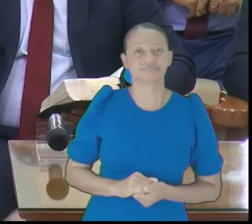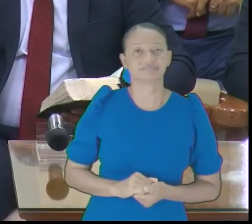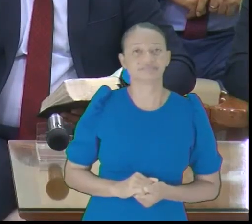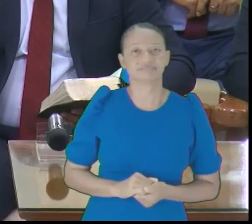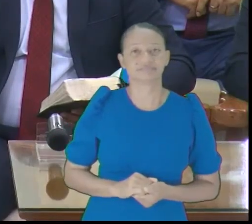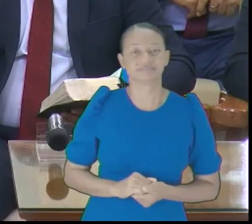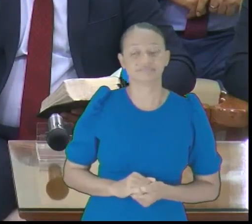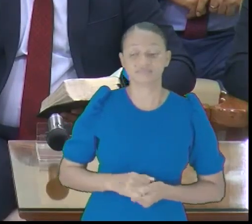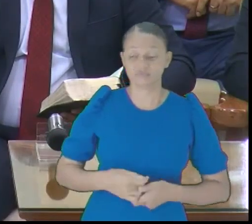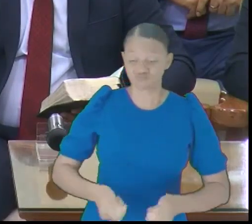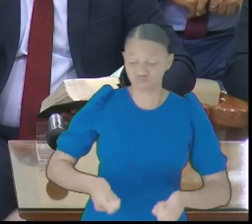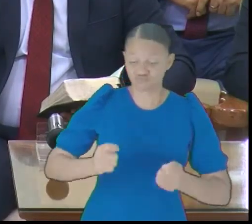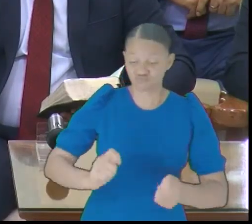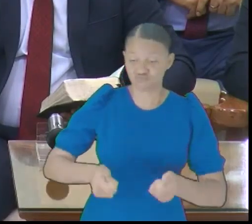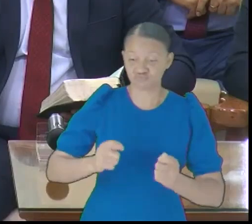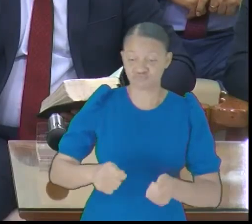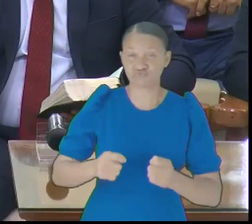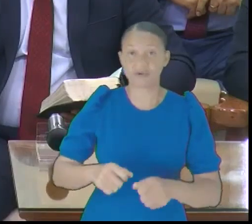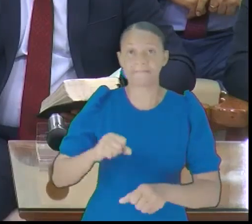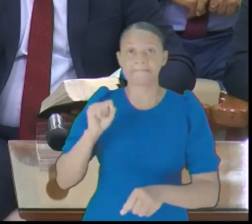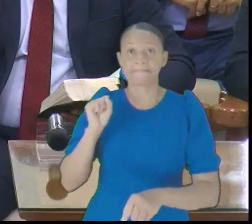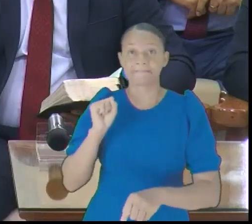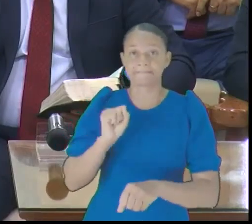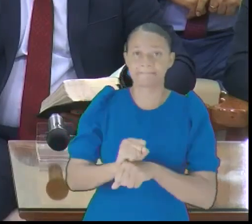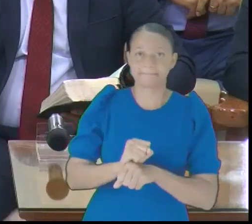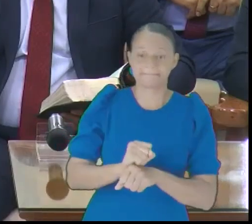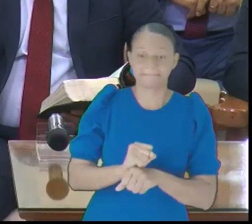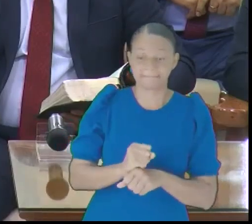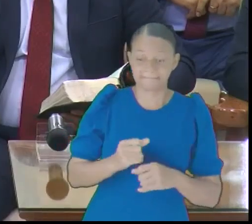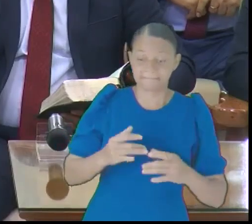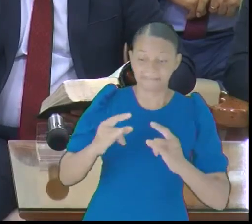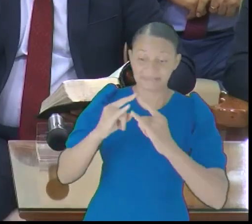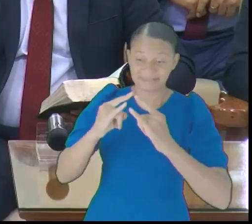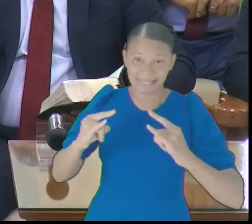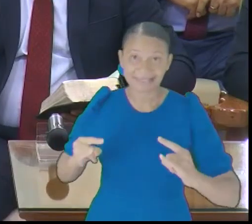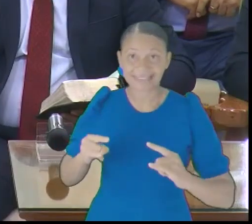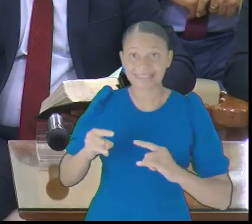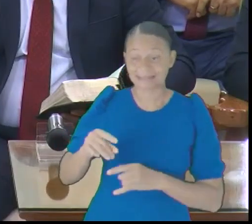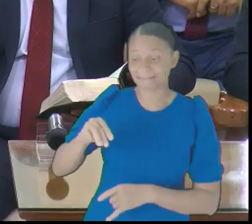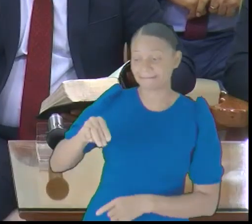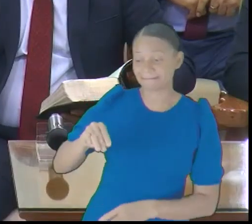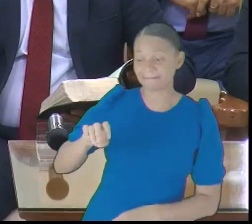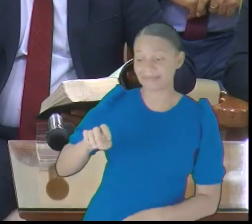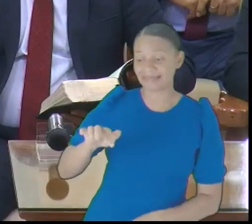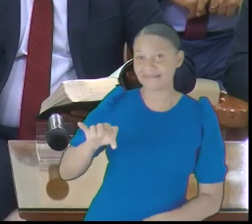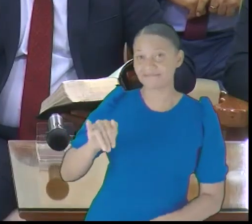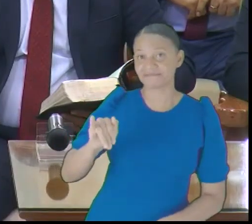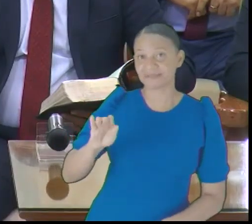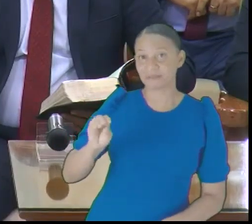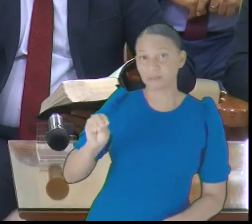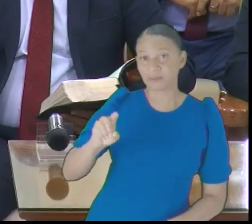E quando a carruagem para, imagino eu, na tenda de Mefibosete,